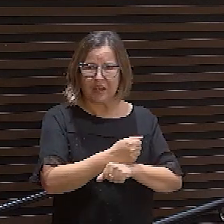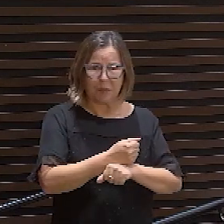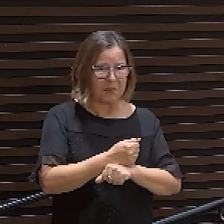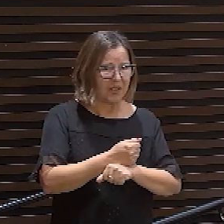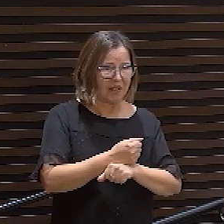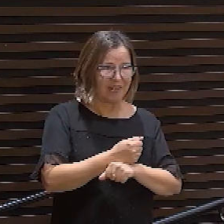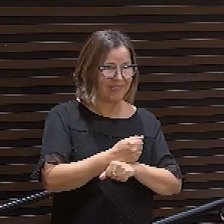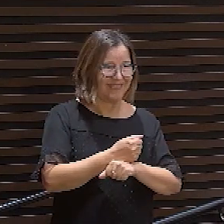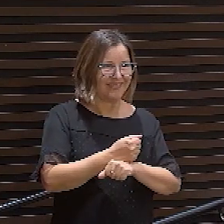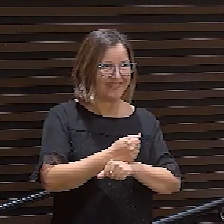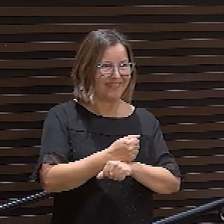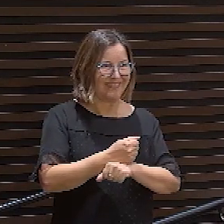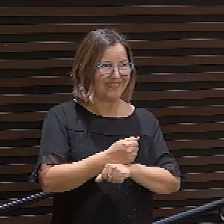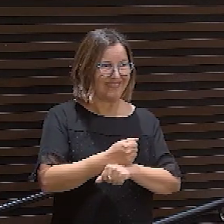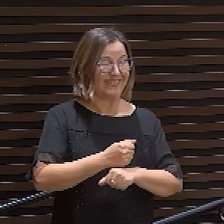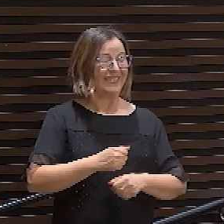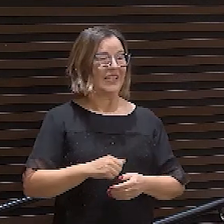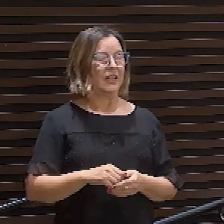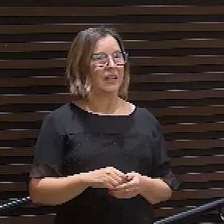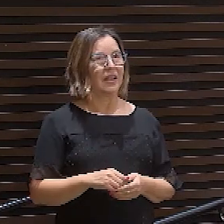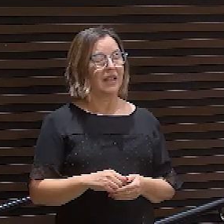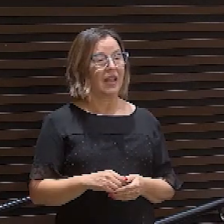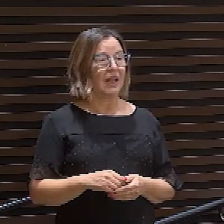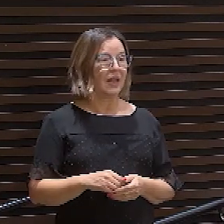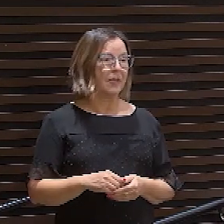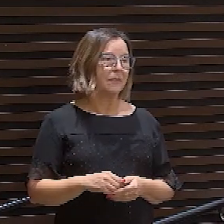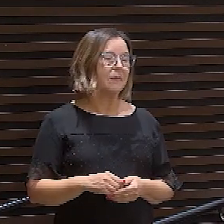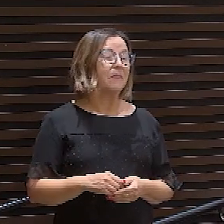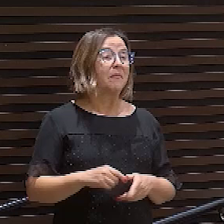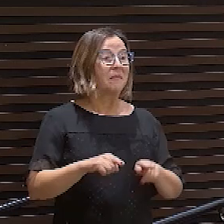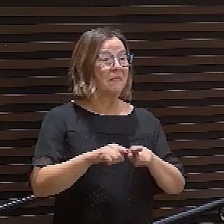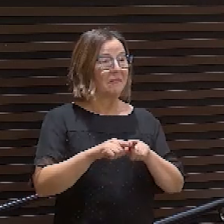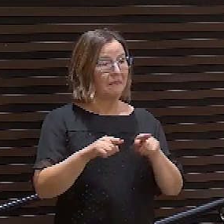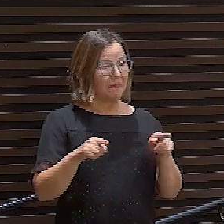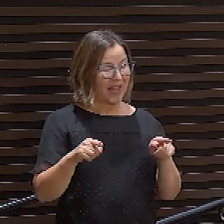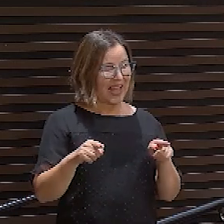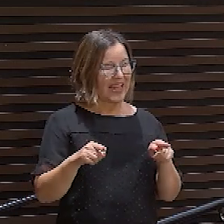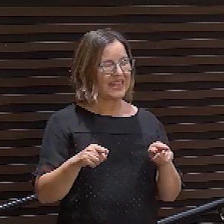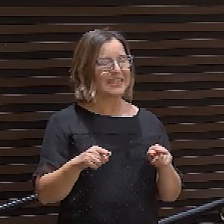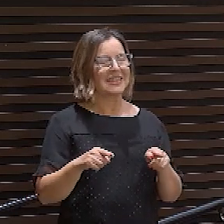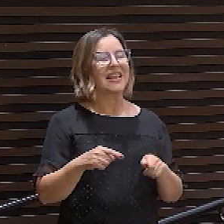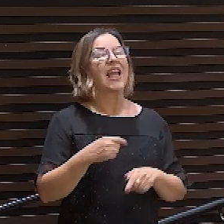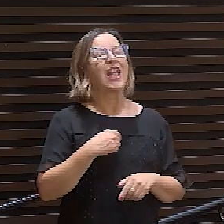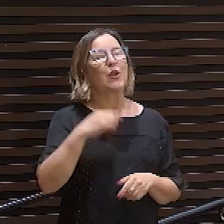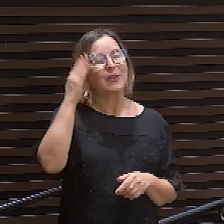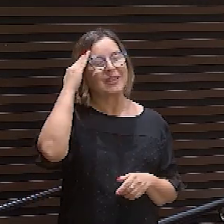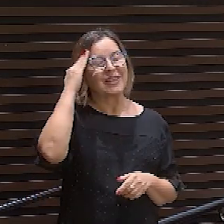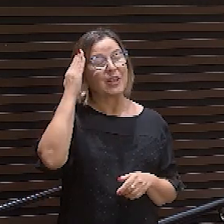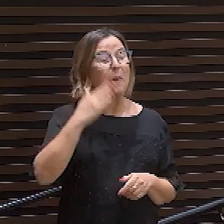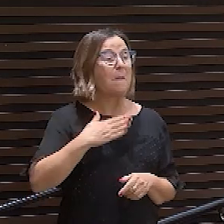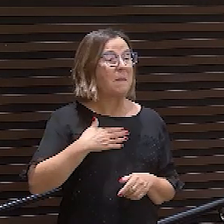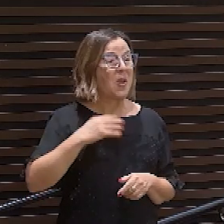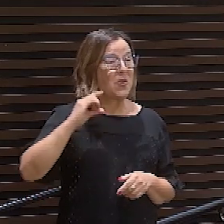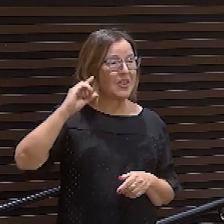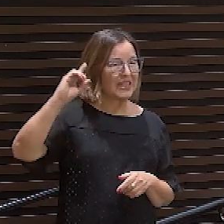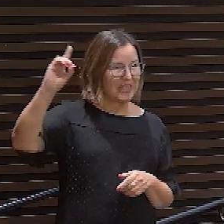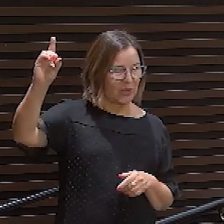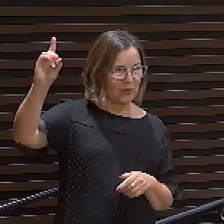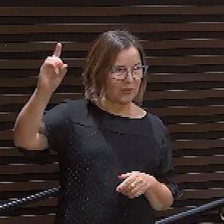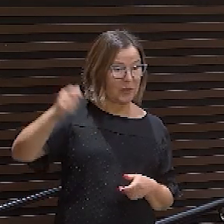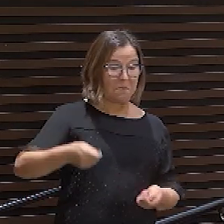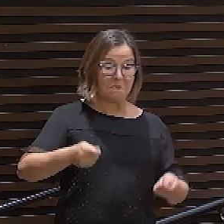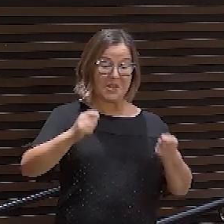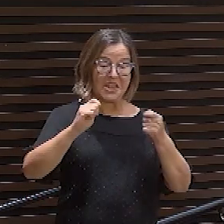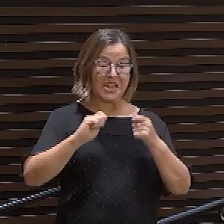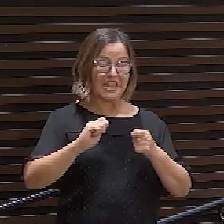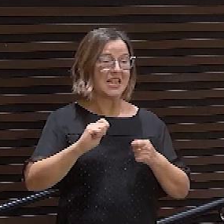Até que ele disse: não posso, eu sei que o meu Deus, que na minha impotência me deu um